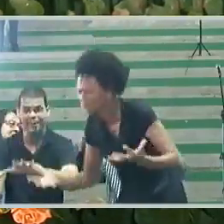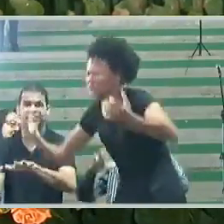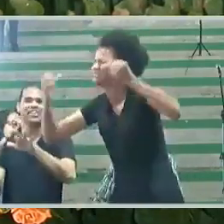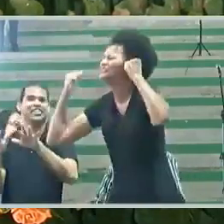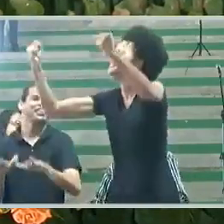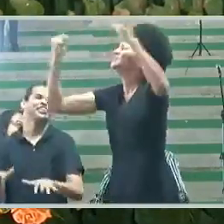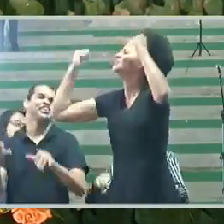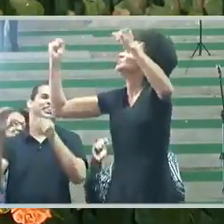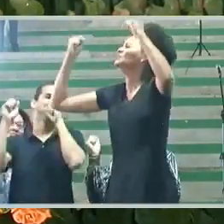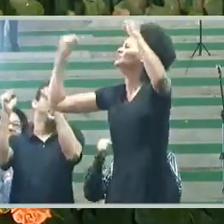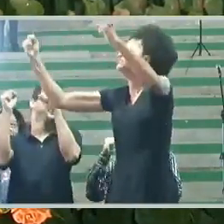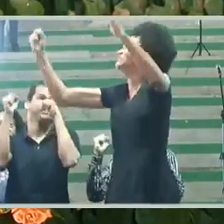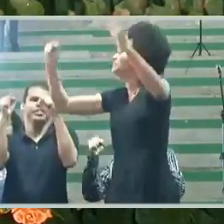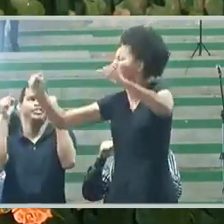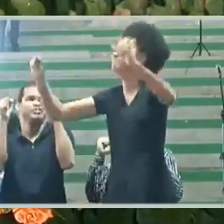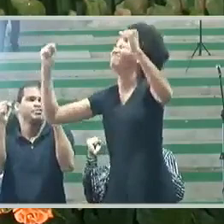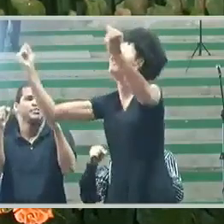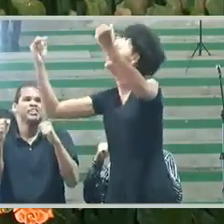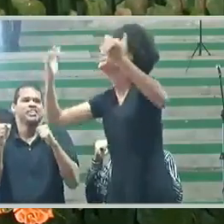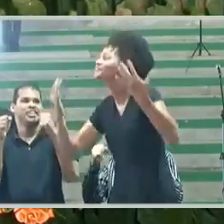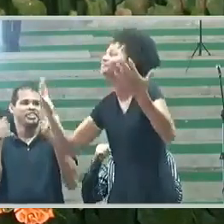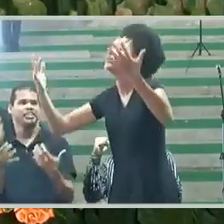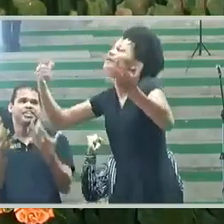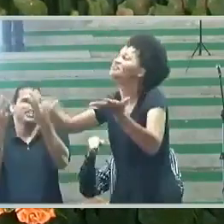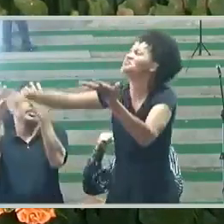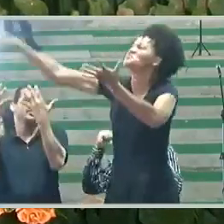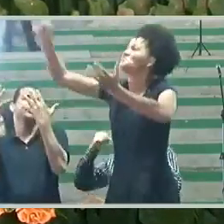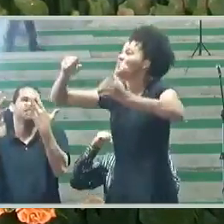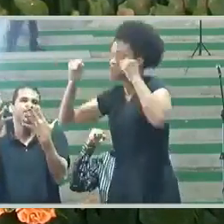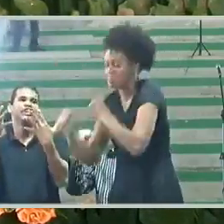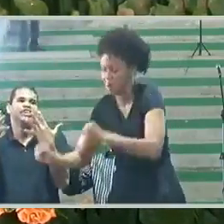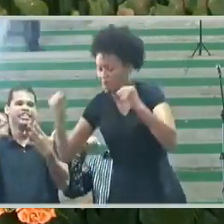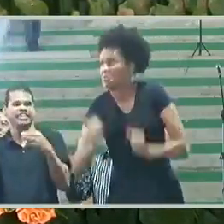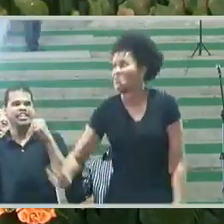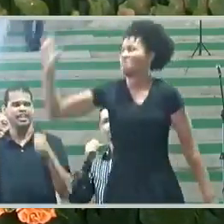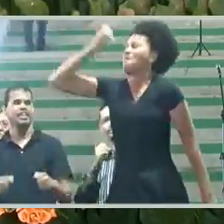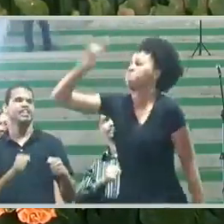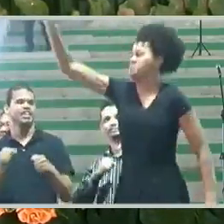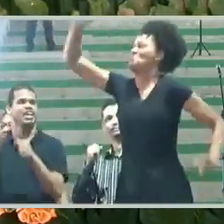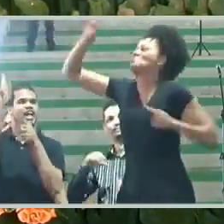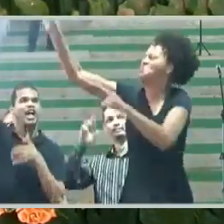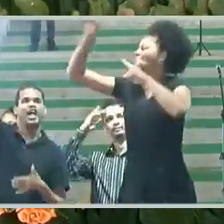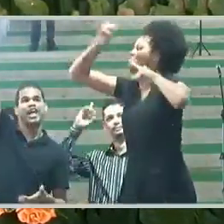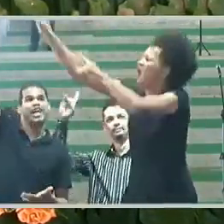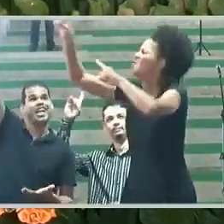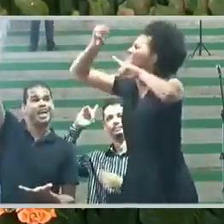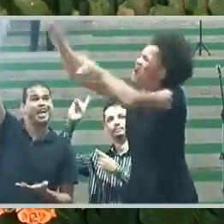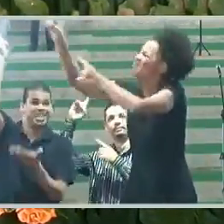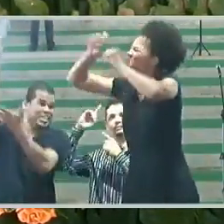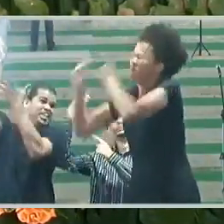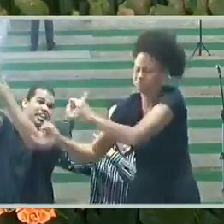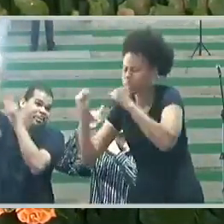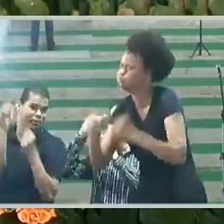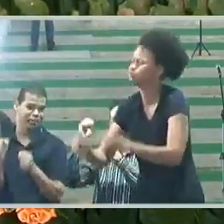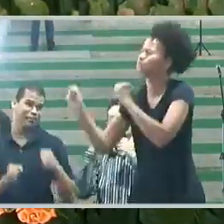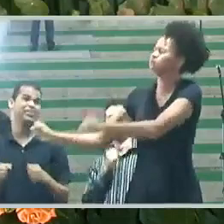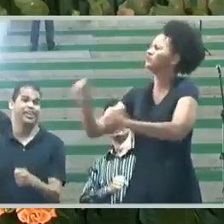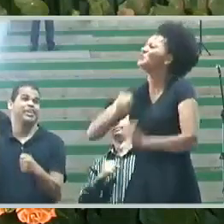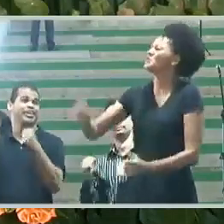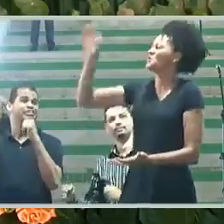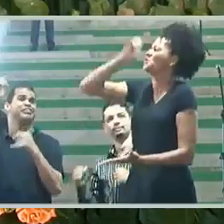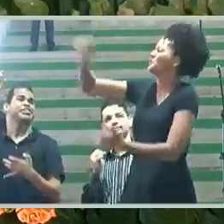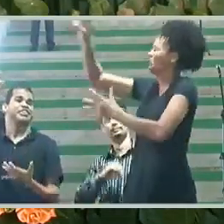Isso, vai. Aprenda a adorar com eles, vai. Poderoso, poderoso, poderoso. É o Deus que